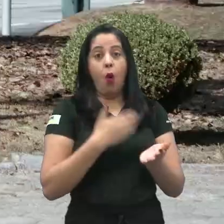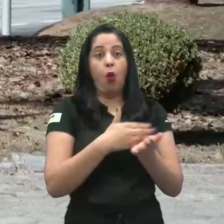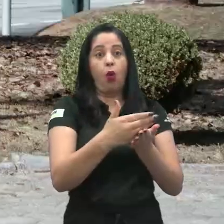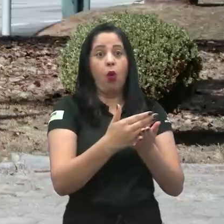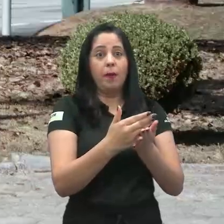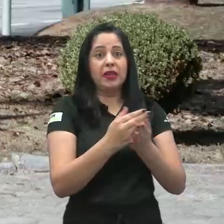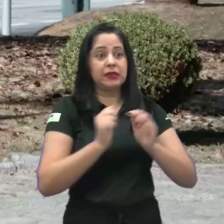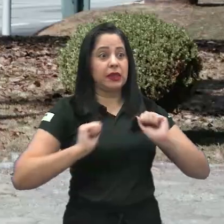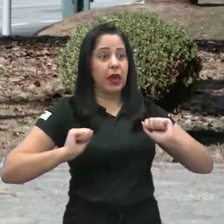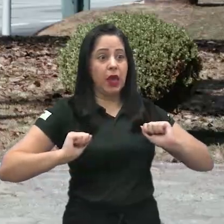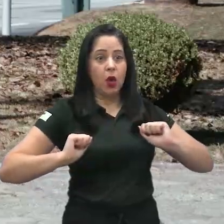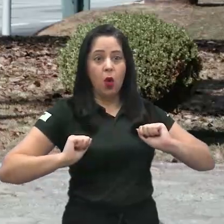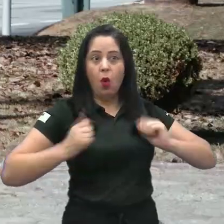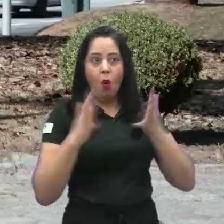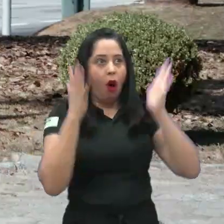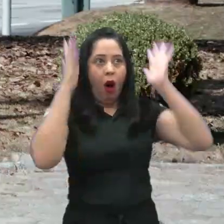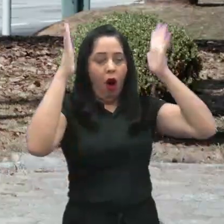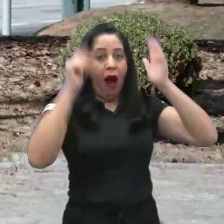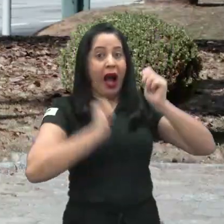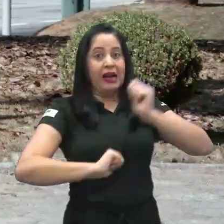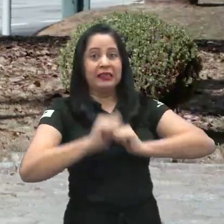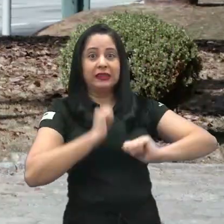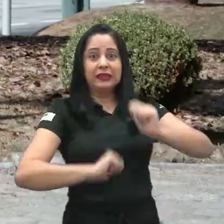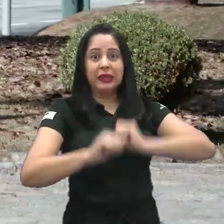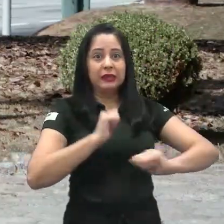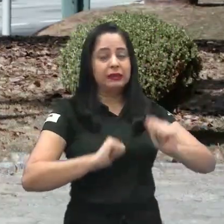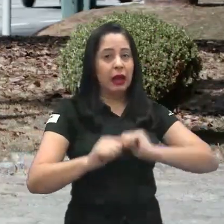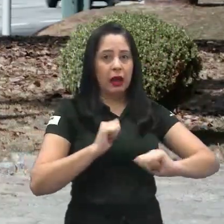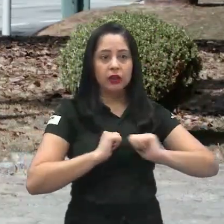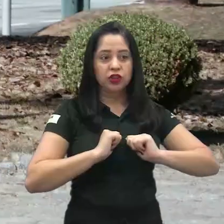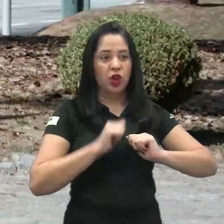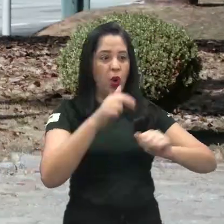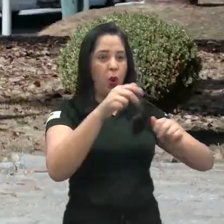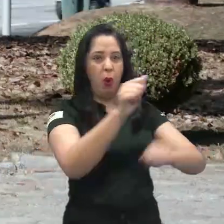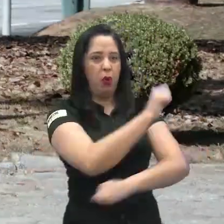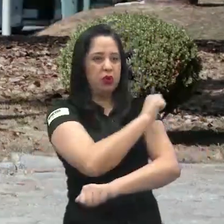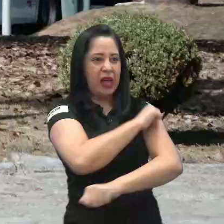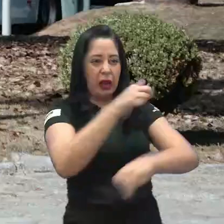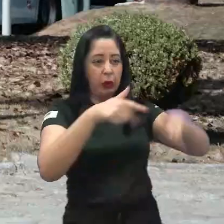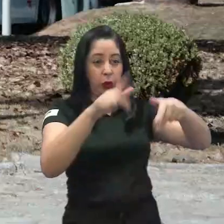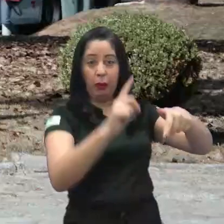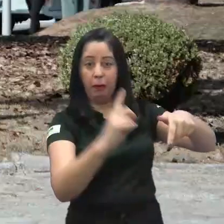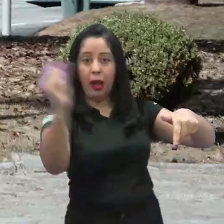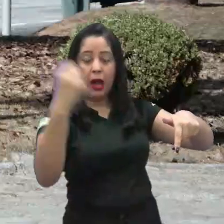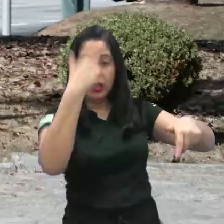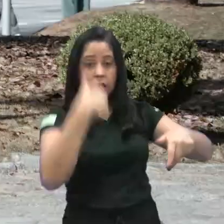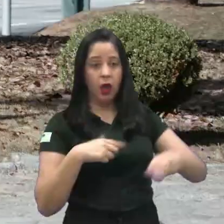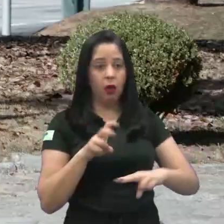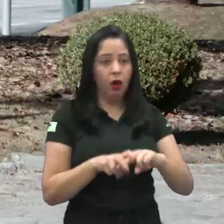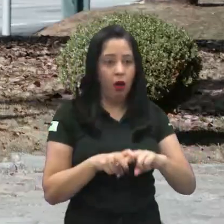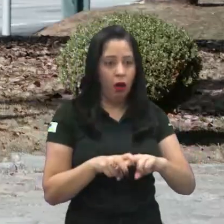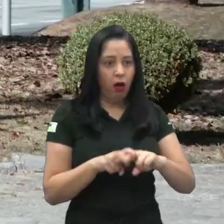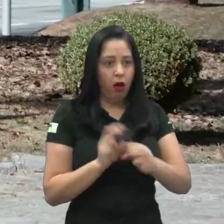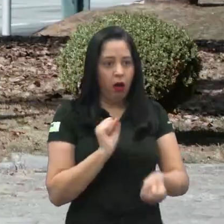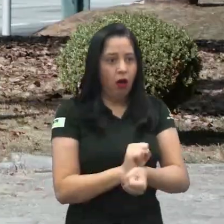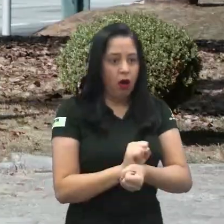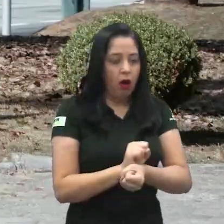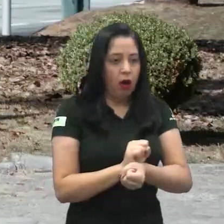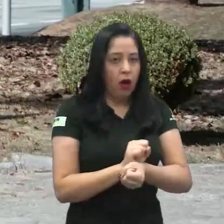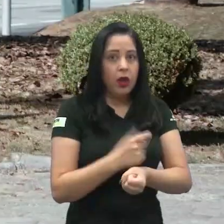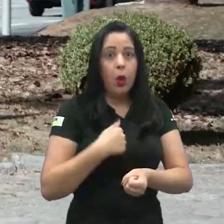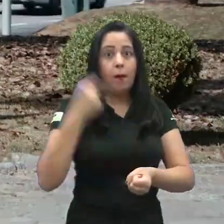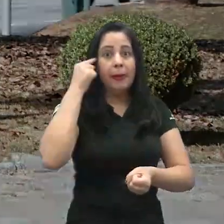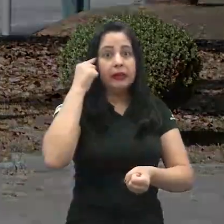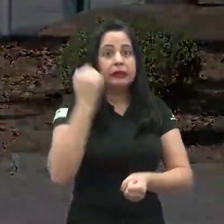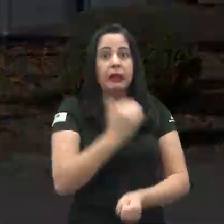eu congelei, não consegui me mover, eu fiquei paralisado na cadeira. E naquele momento eu achei que eu